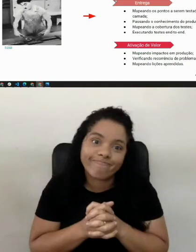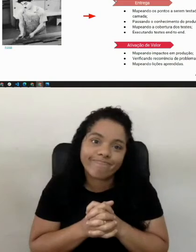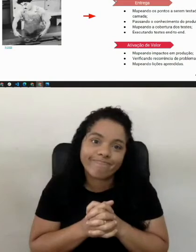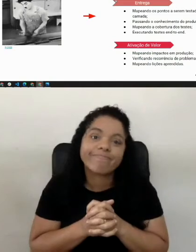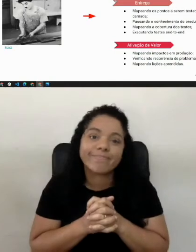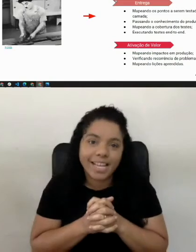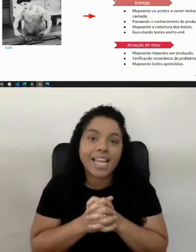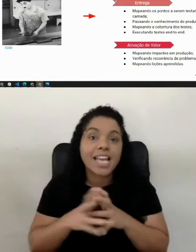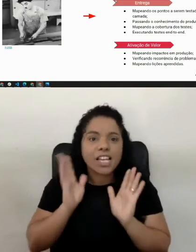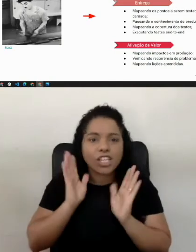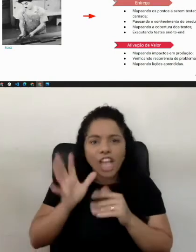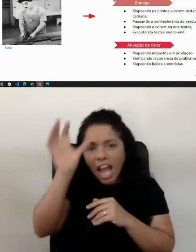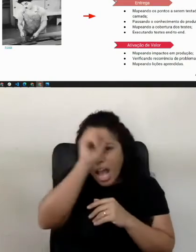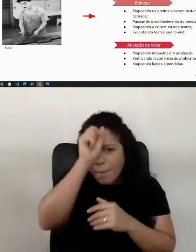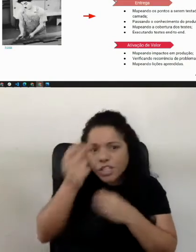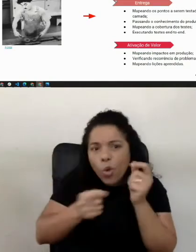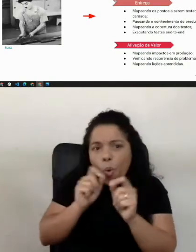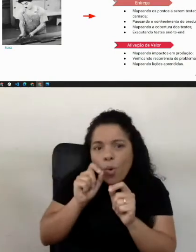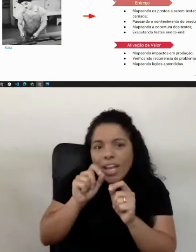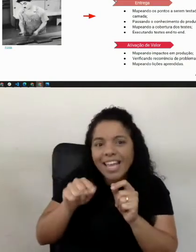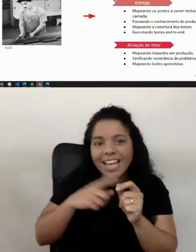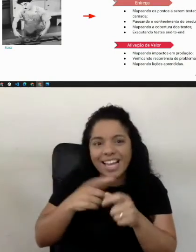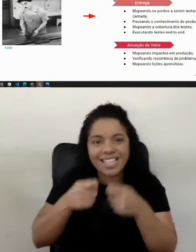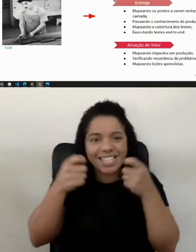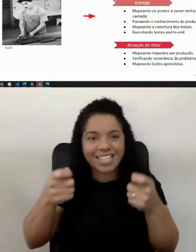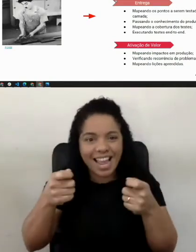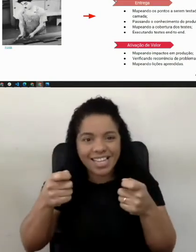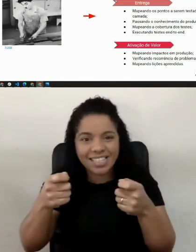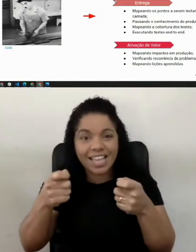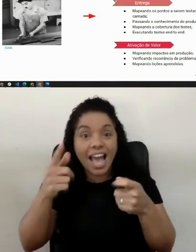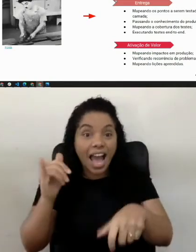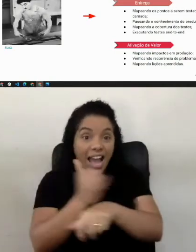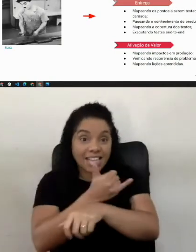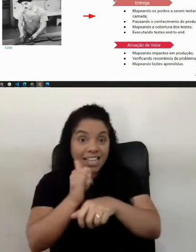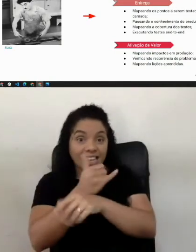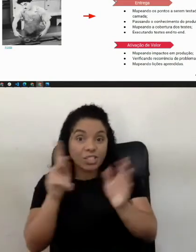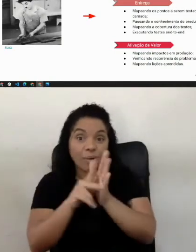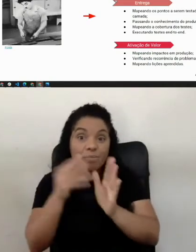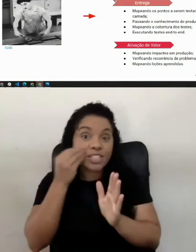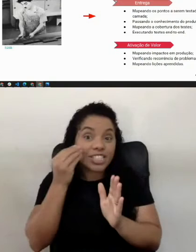O que eu já aprendi com essas entregas? A estratégia que eu segui de teste está funcionando?